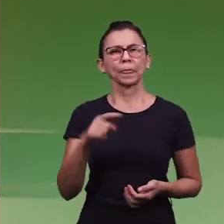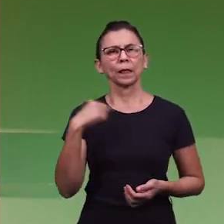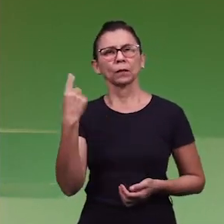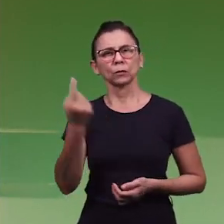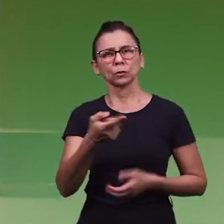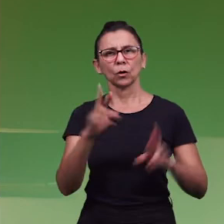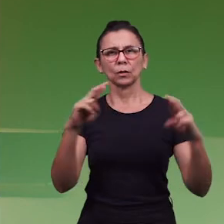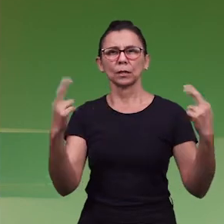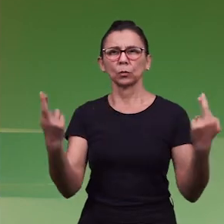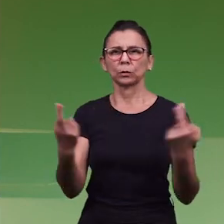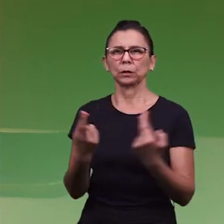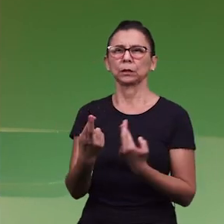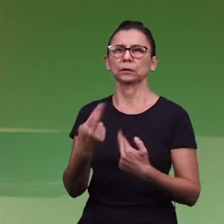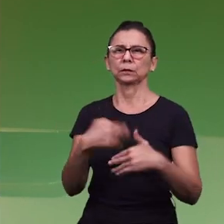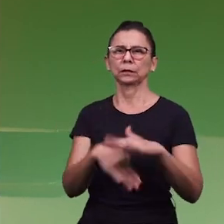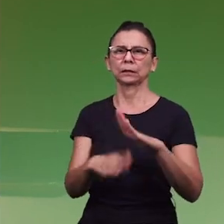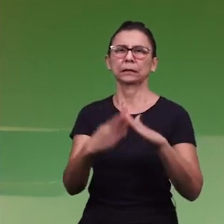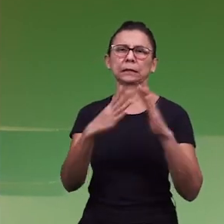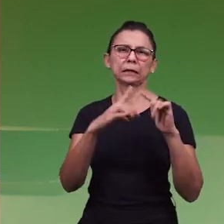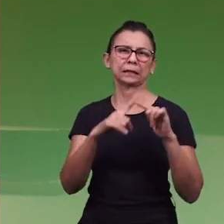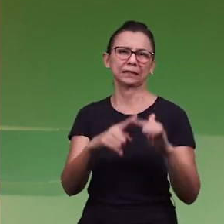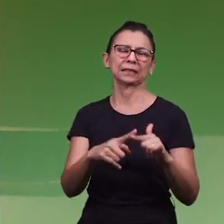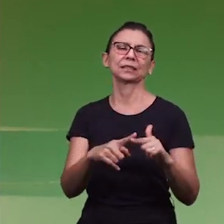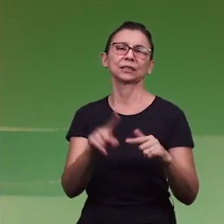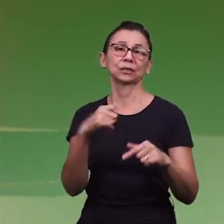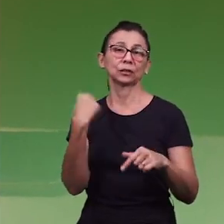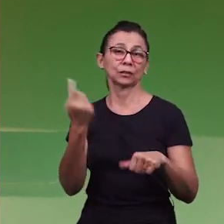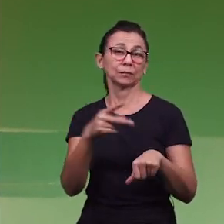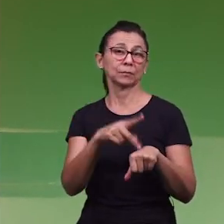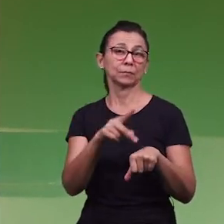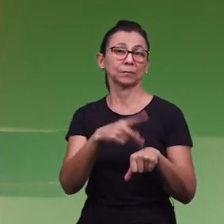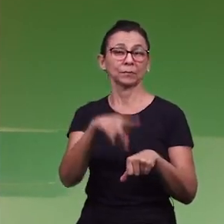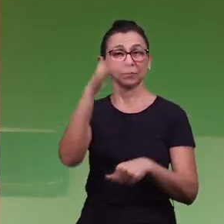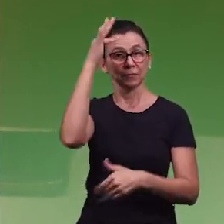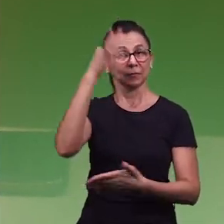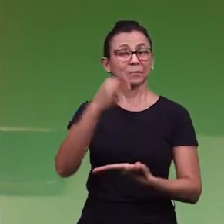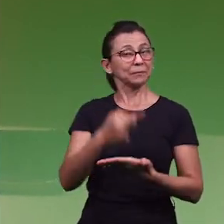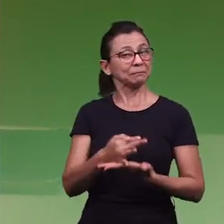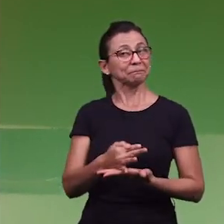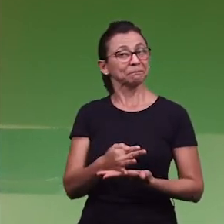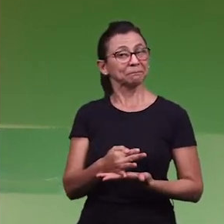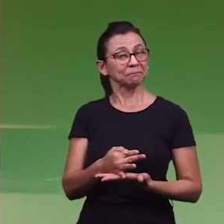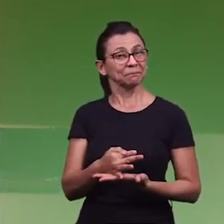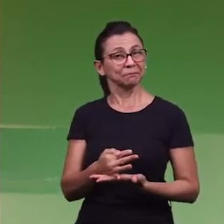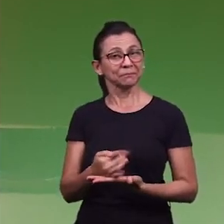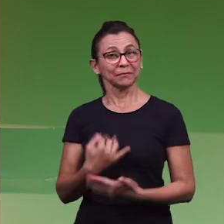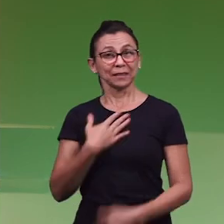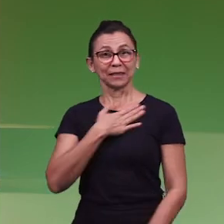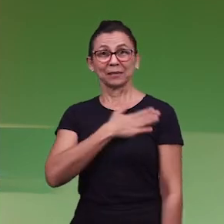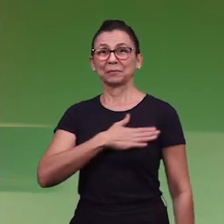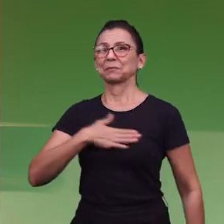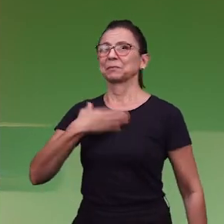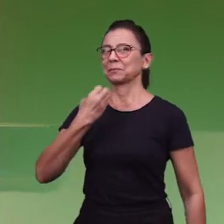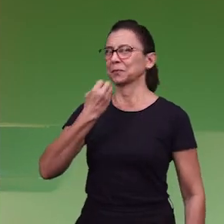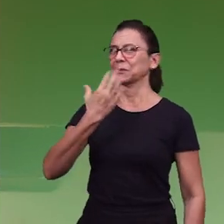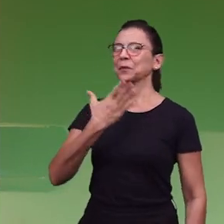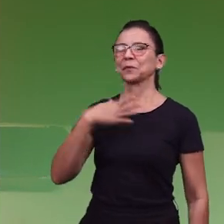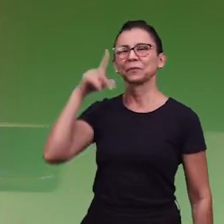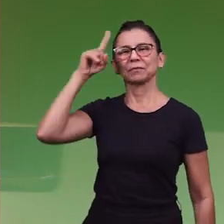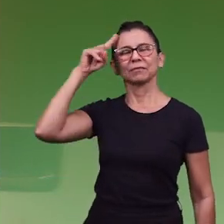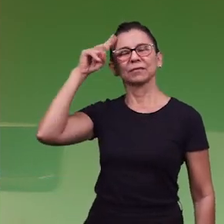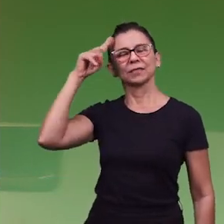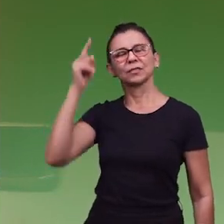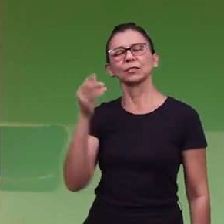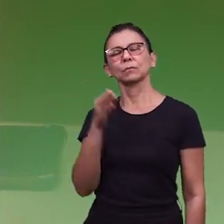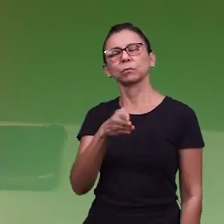nos ajuntamos, né, quando nos reunimos, isso é um exercício da fé. E é por isso que nós temos o prazer de estarmos todos os dias buscando